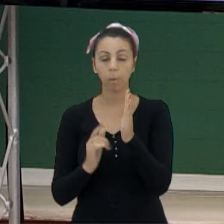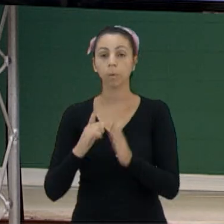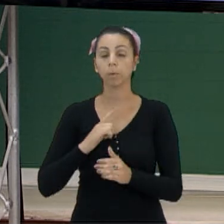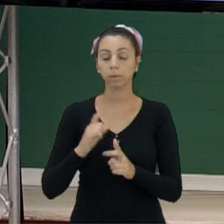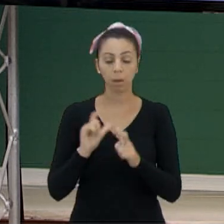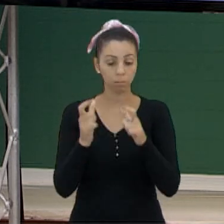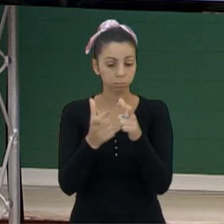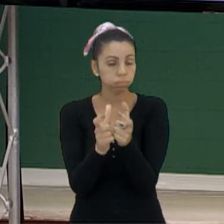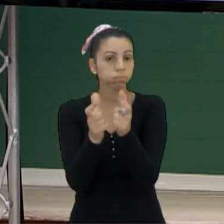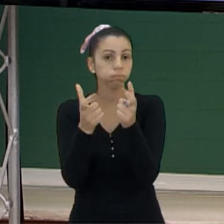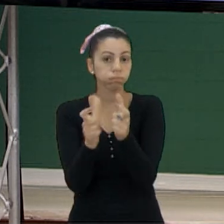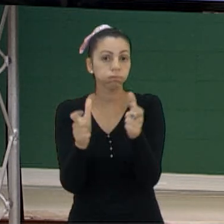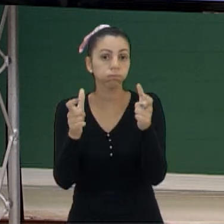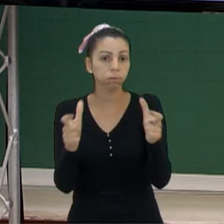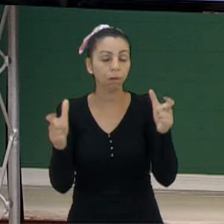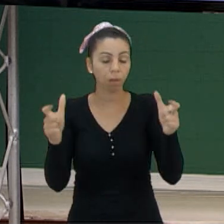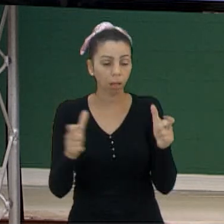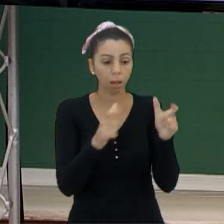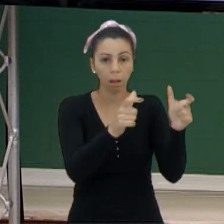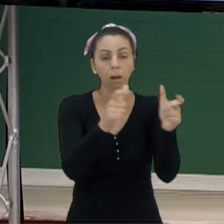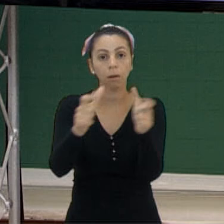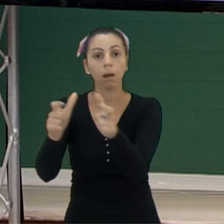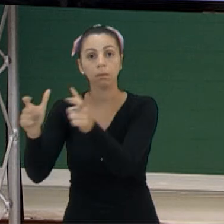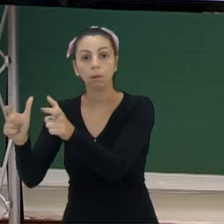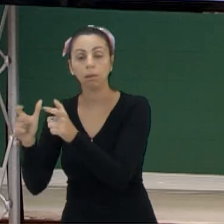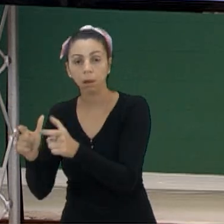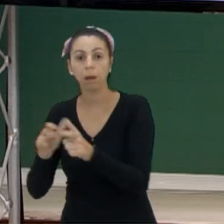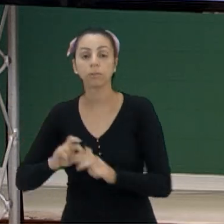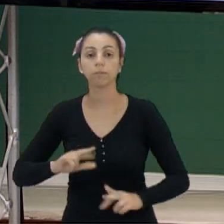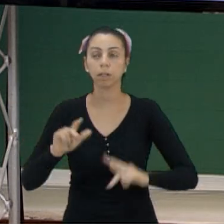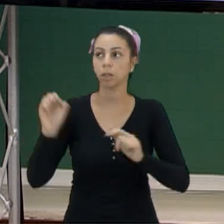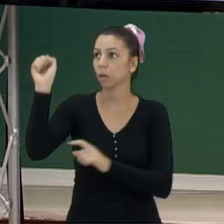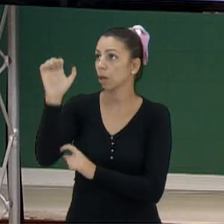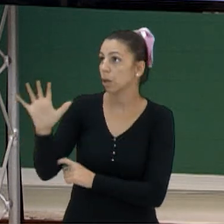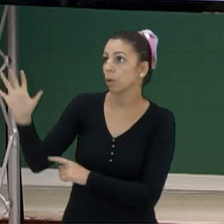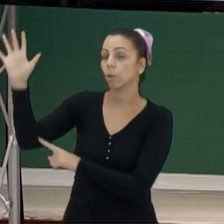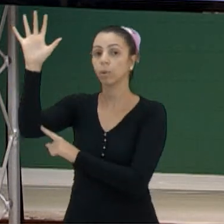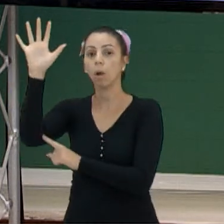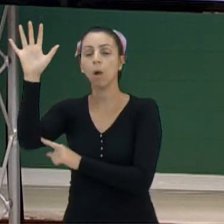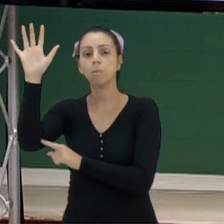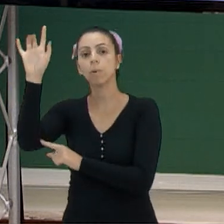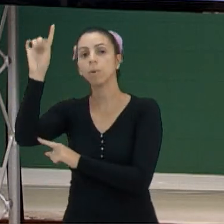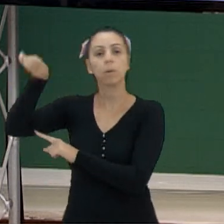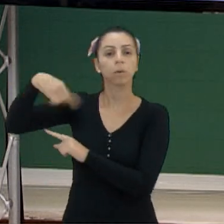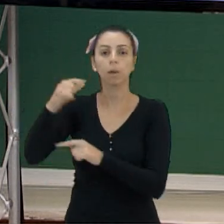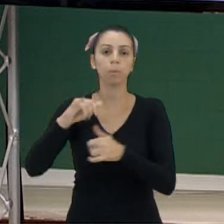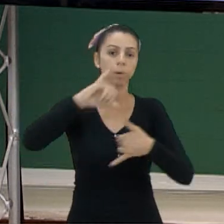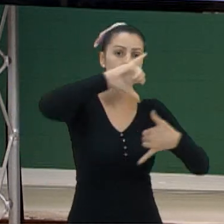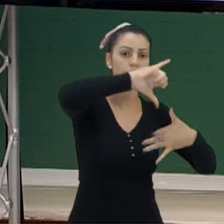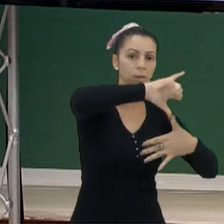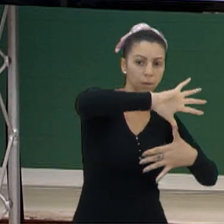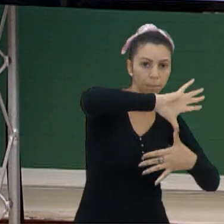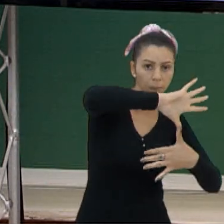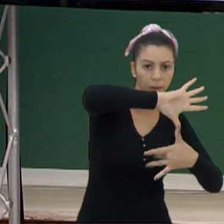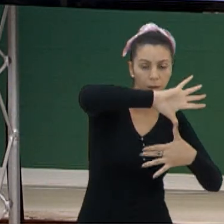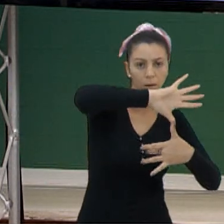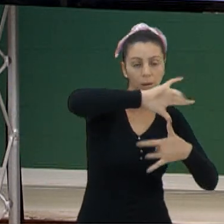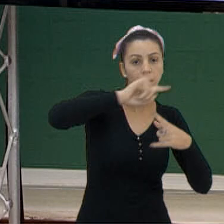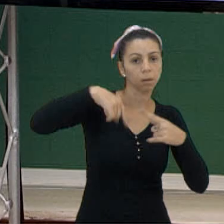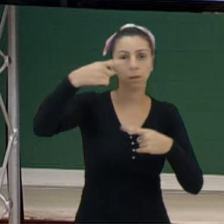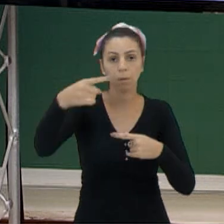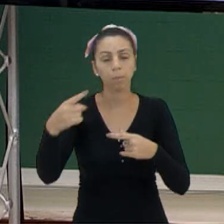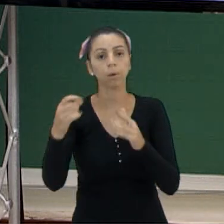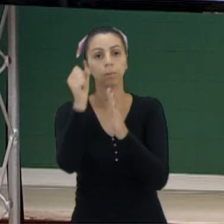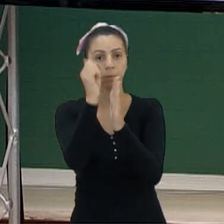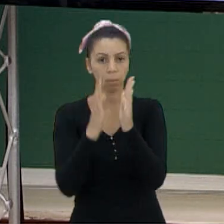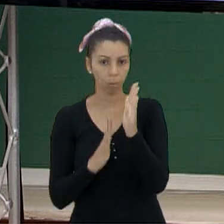diferentemente em diversos lugares, principalmente da Europa, depois daqui nas Américas, tudo. Depois vocês vão ver mais para frente aula sobre o Barroco